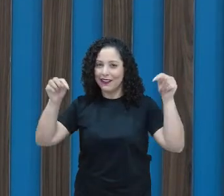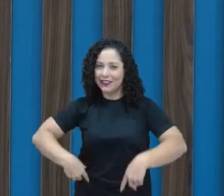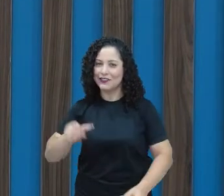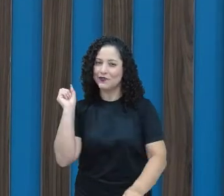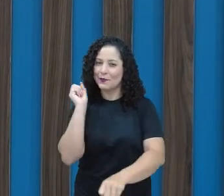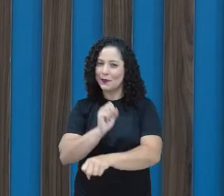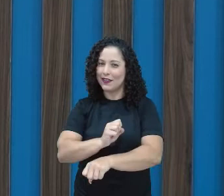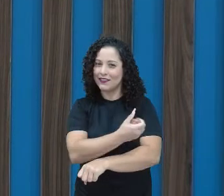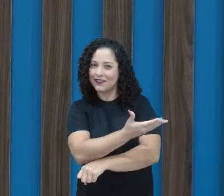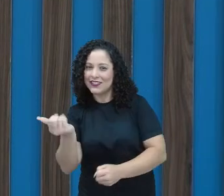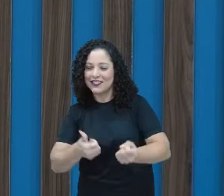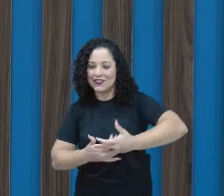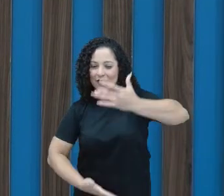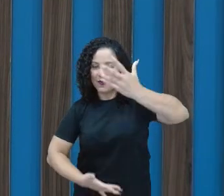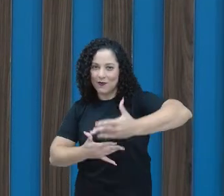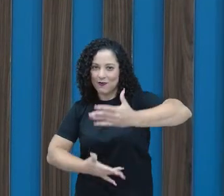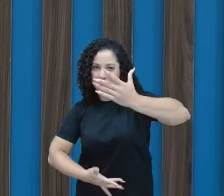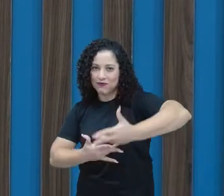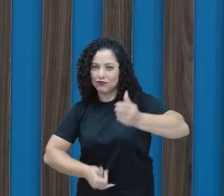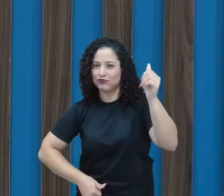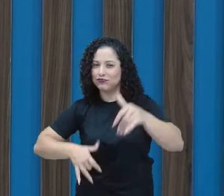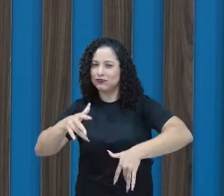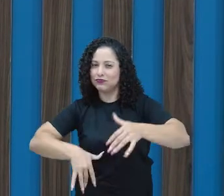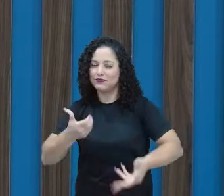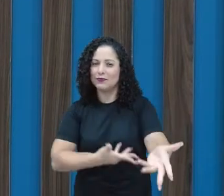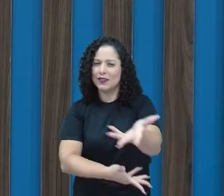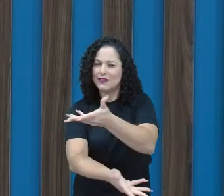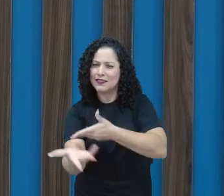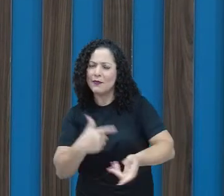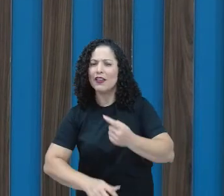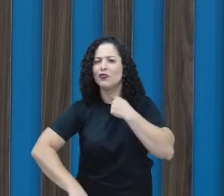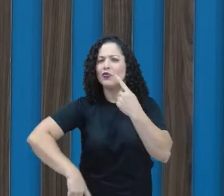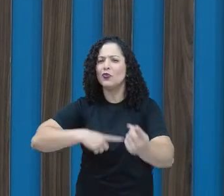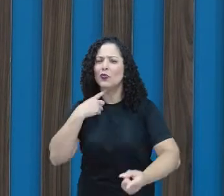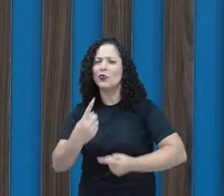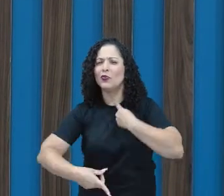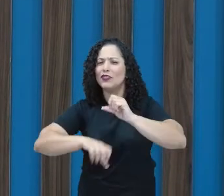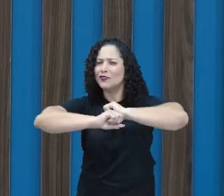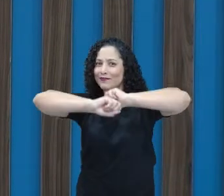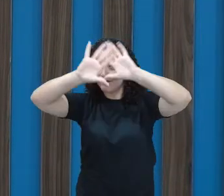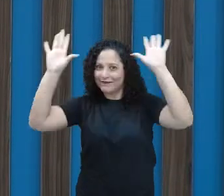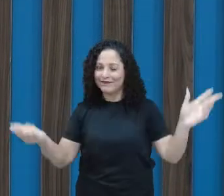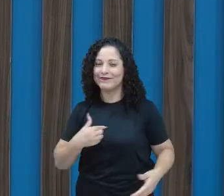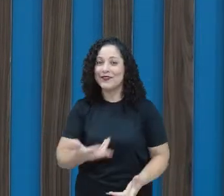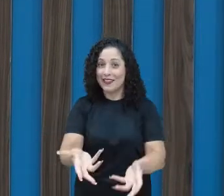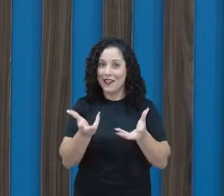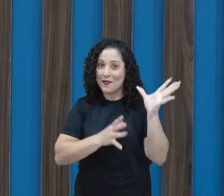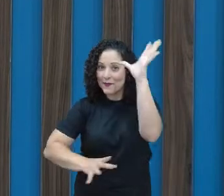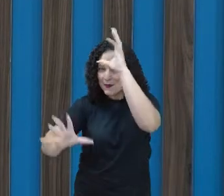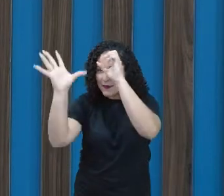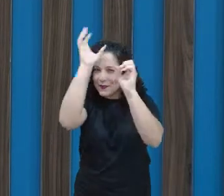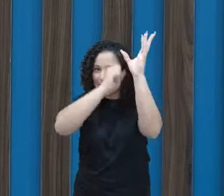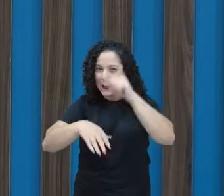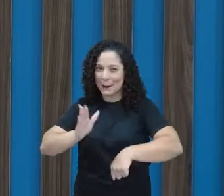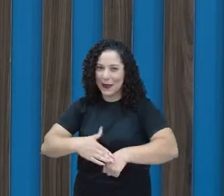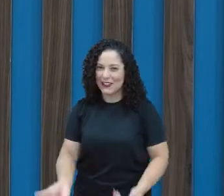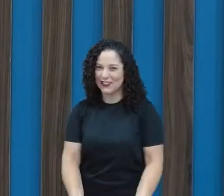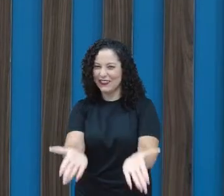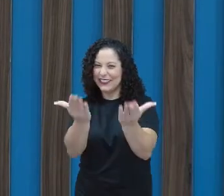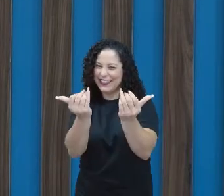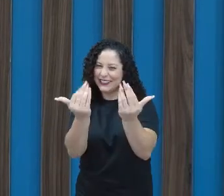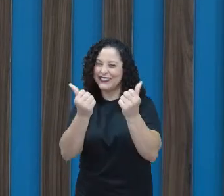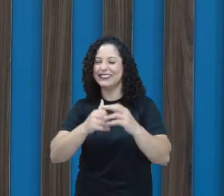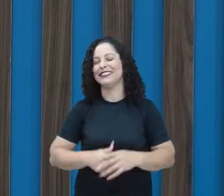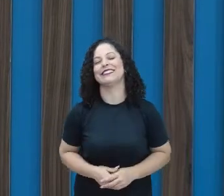esperando vocês, tá? Interajam com a gente, tirem suas dúvidas. Tô doida para aprender mais aqui, hein? Vamos lá,